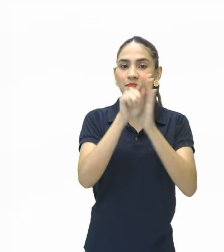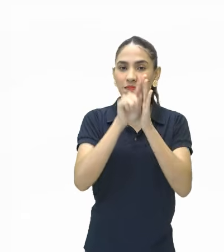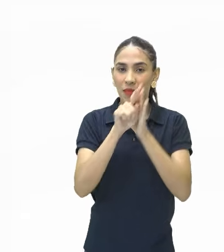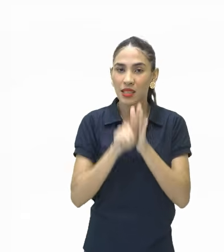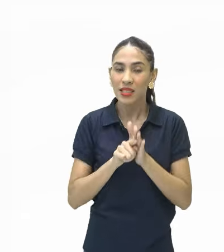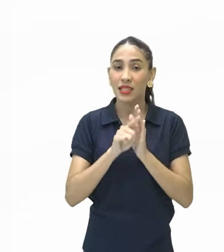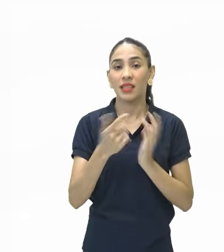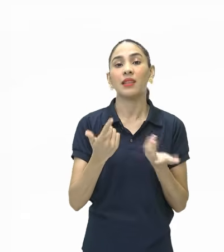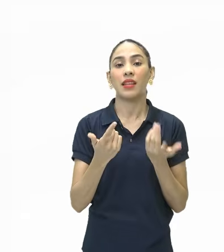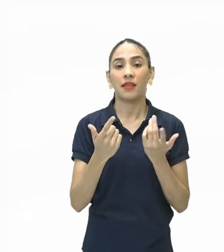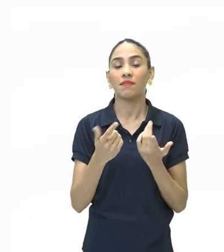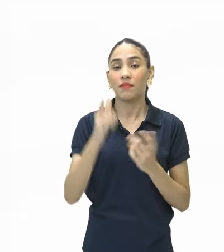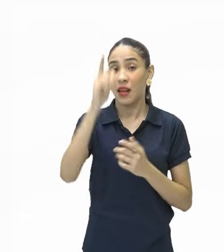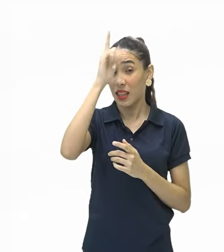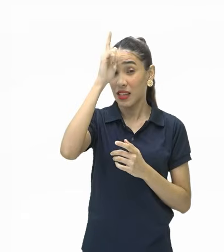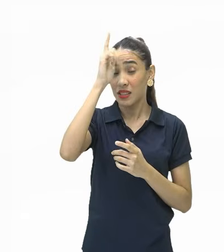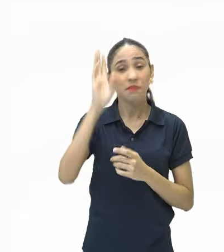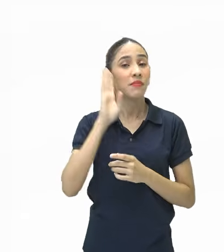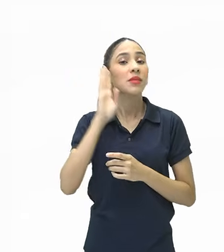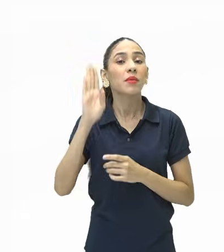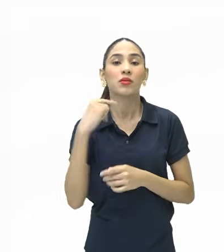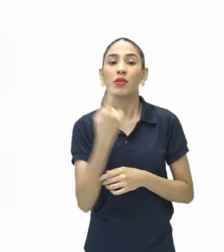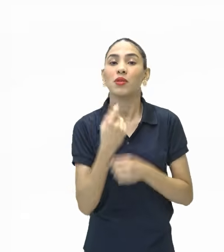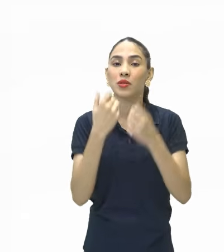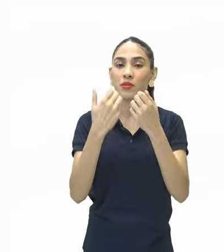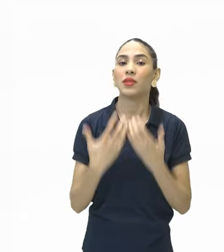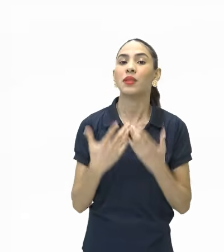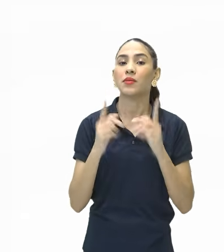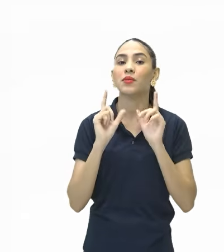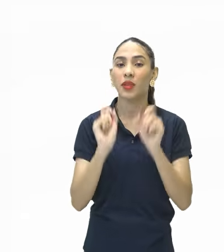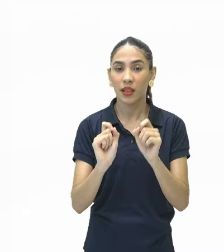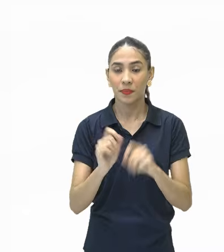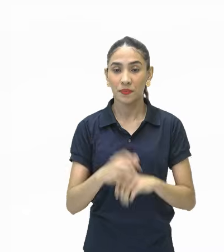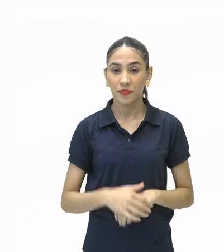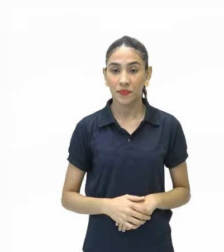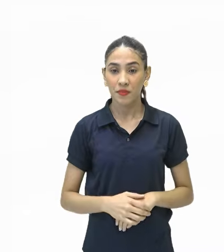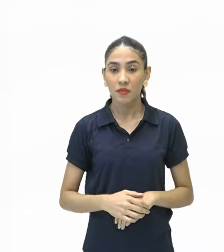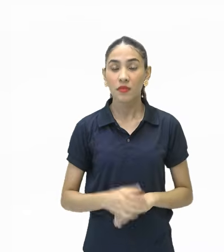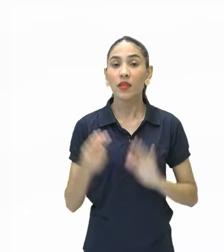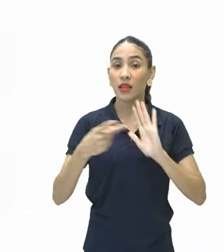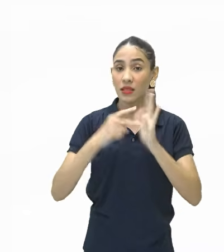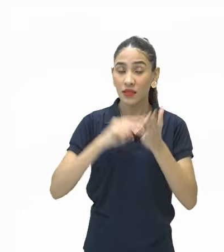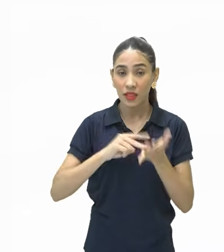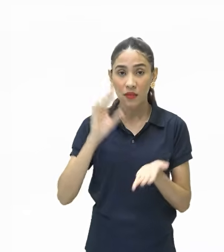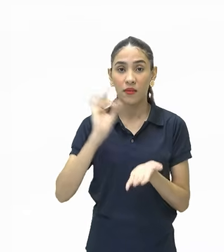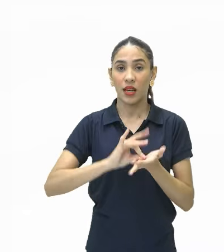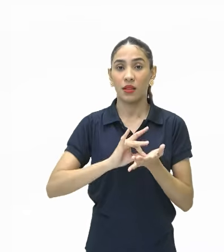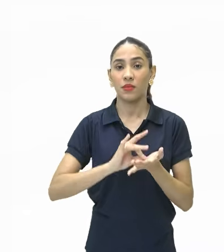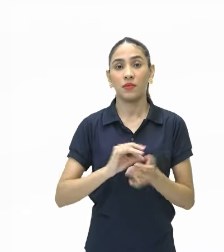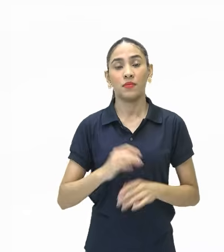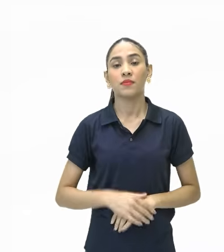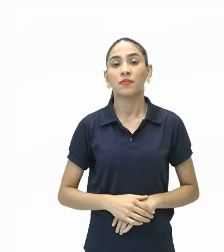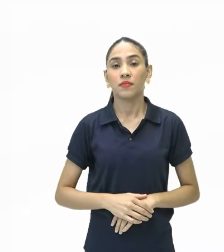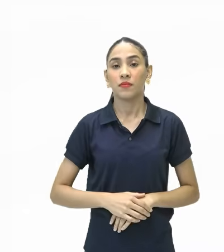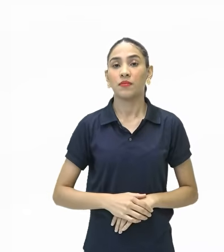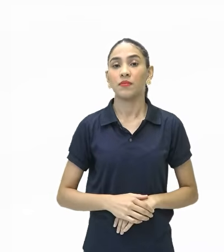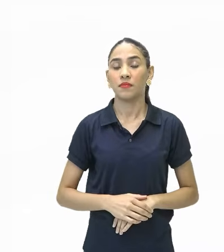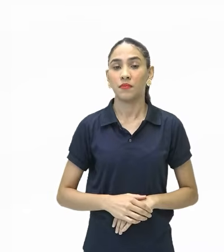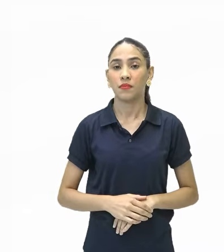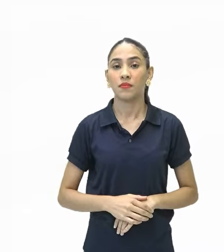do latim, principalmente, nós podemos dizer, então, que significa isso, né? Não